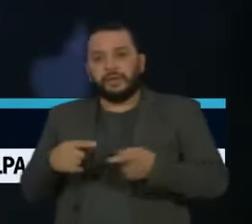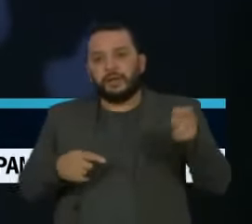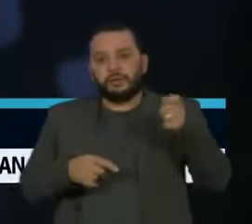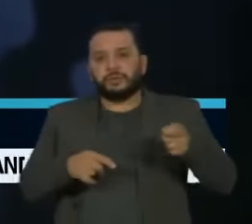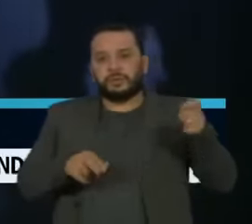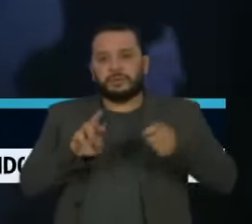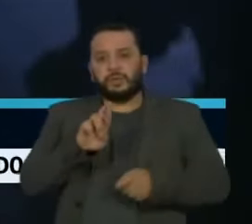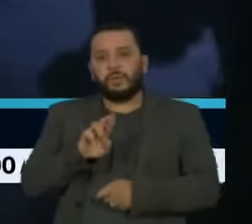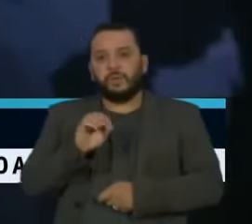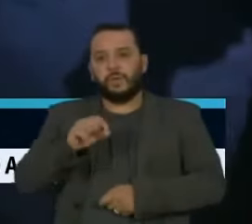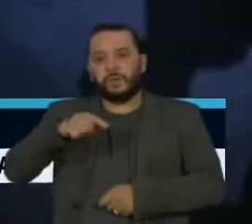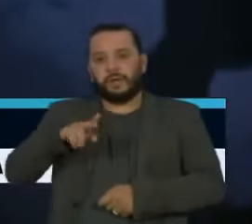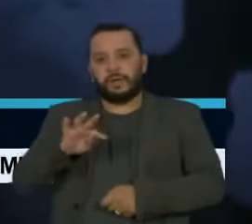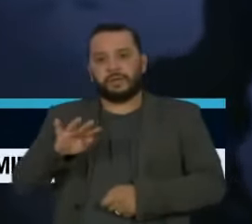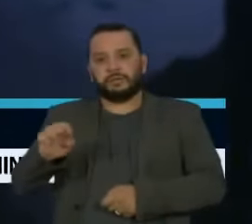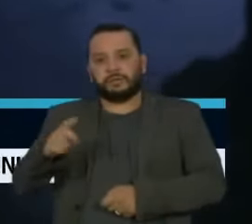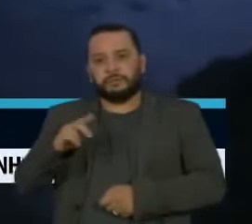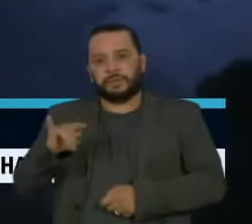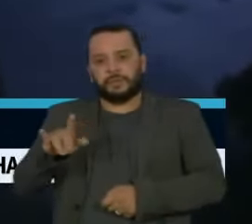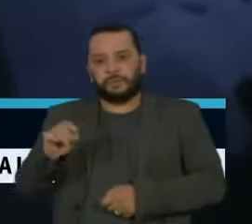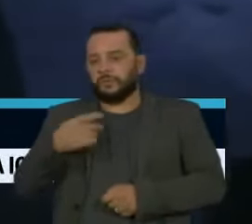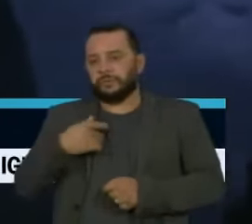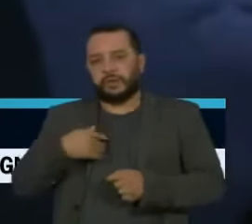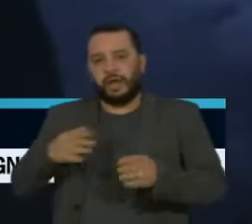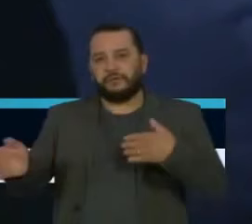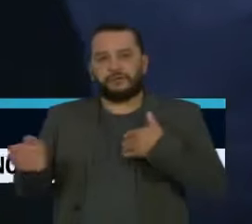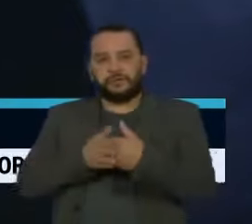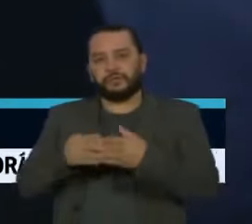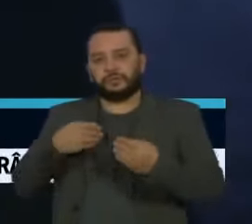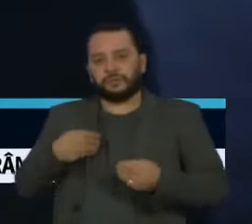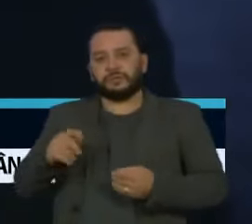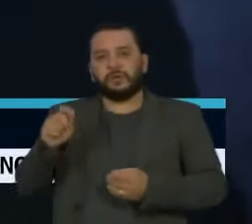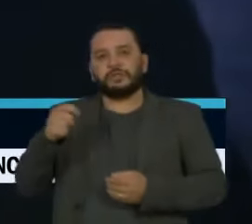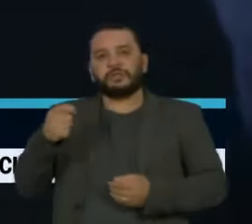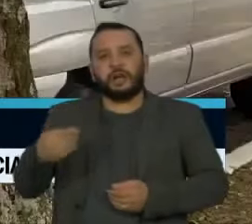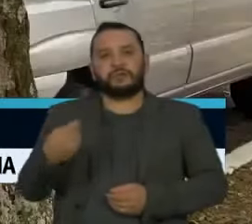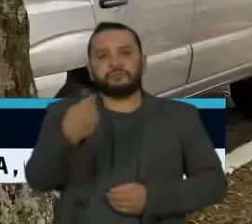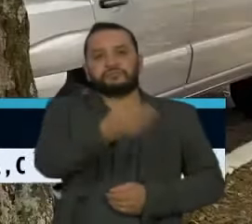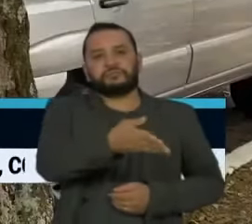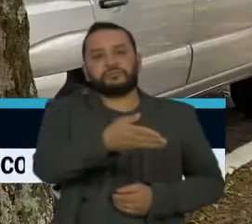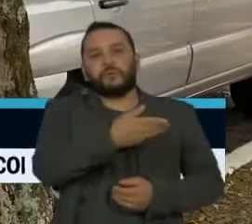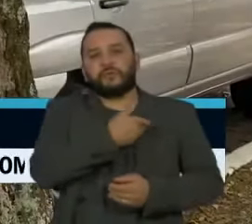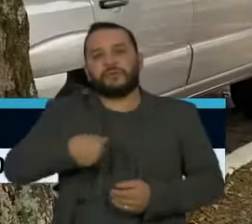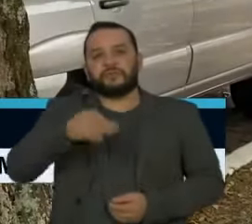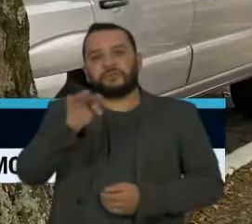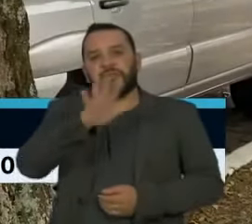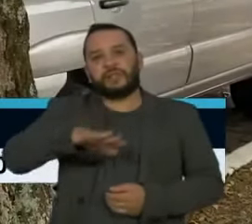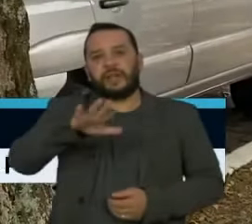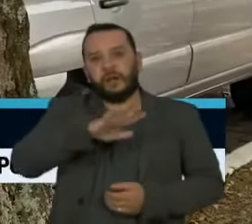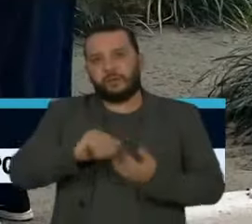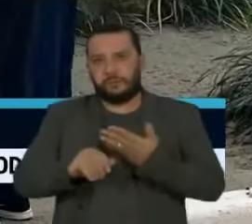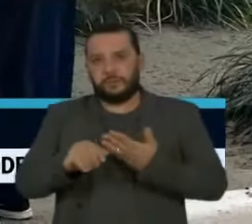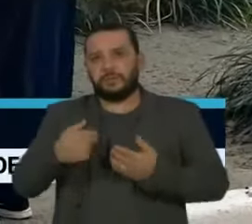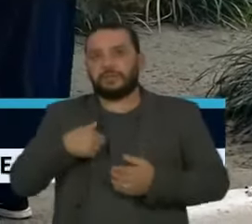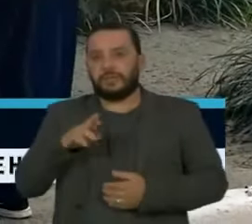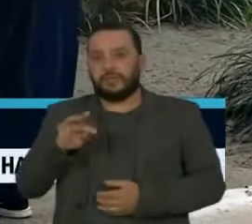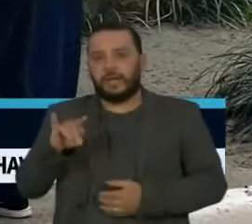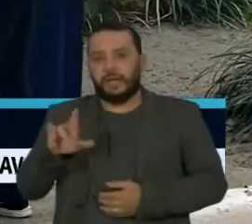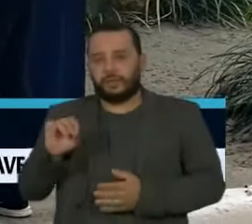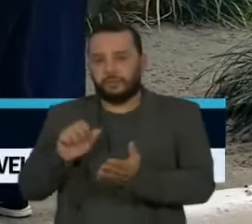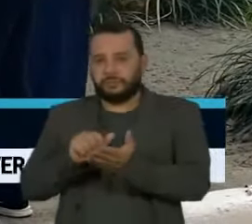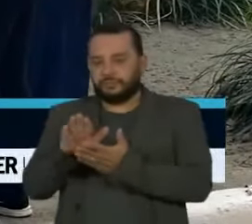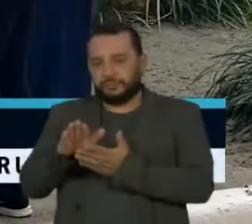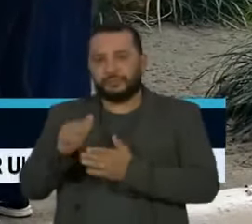Pinto entregou as chaves para a Secretaria Especial de Cultura do Governo Federal. Renato é um dos 41 técnicos demitidos